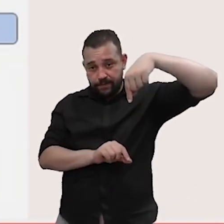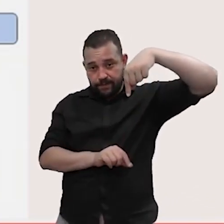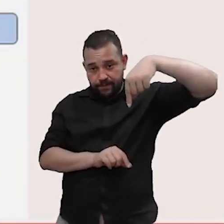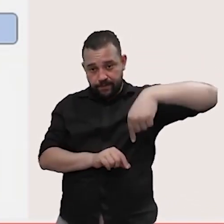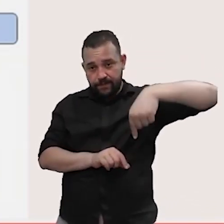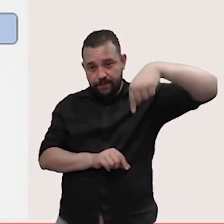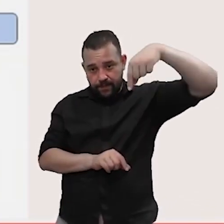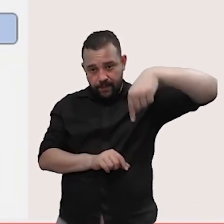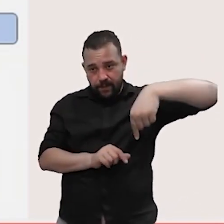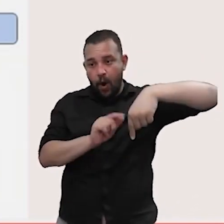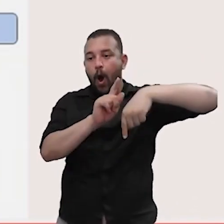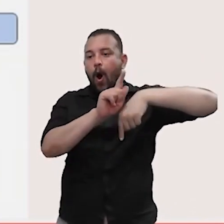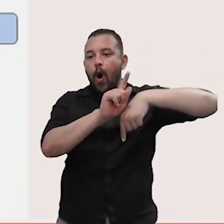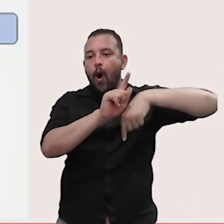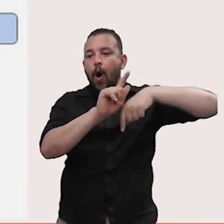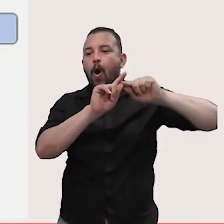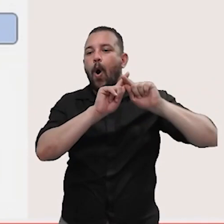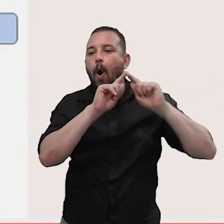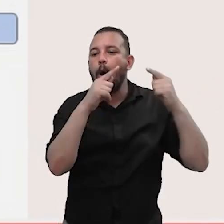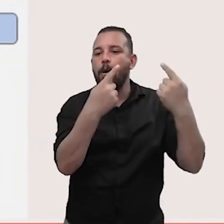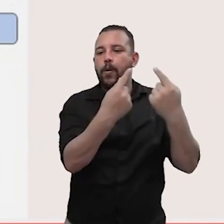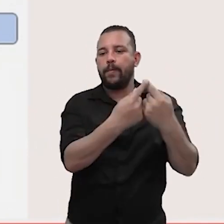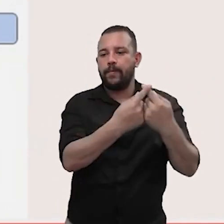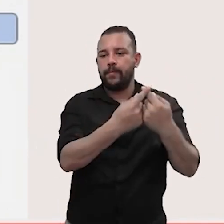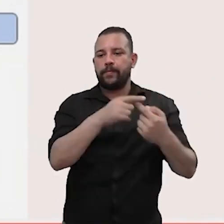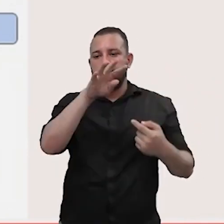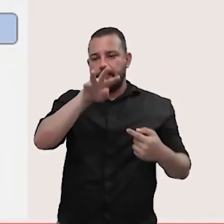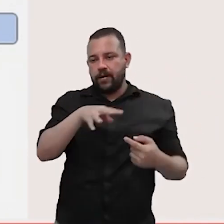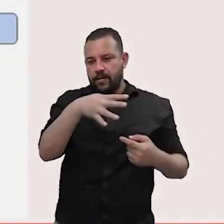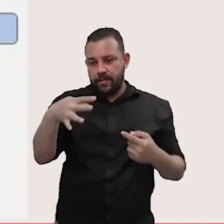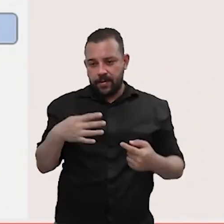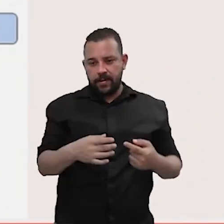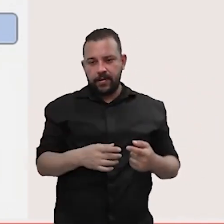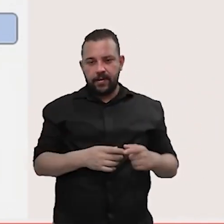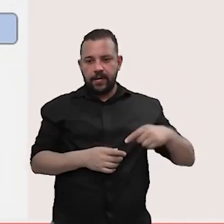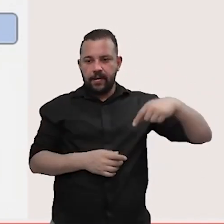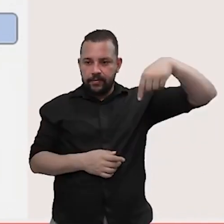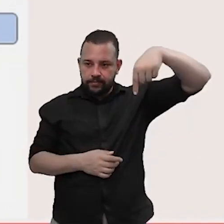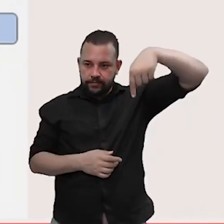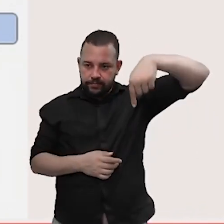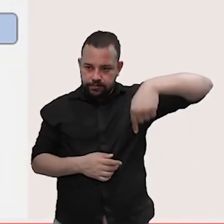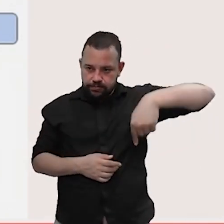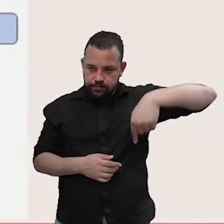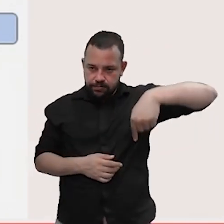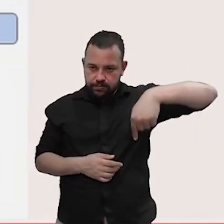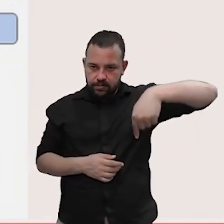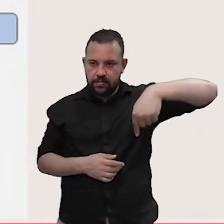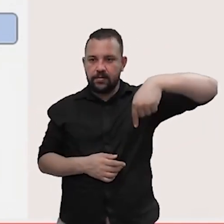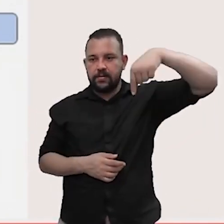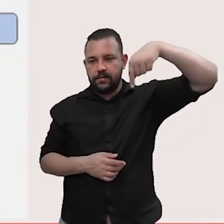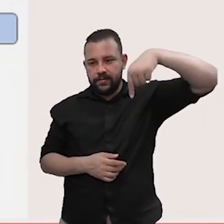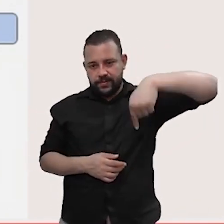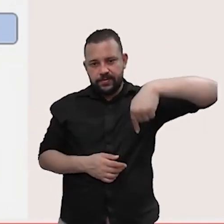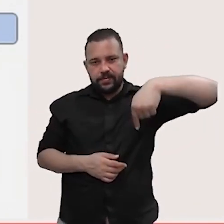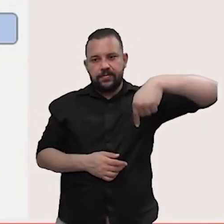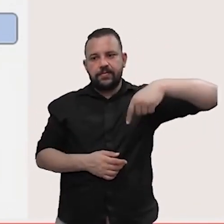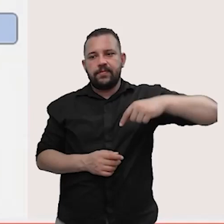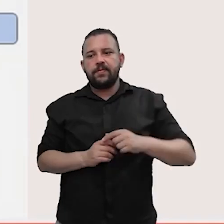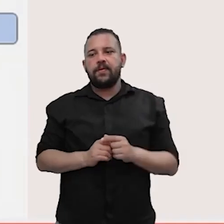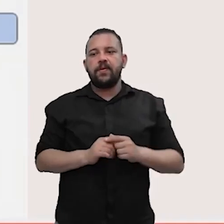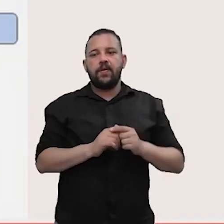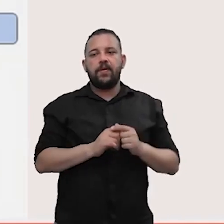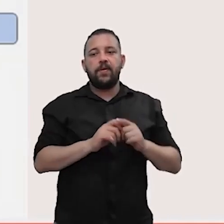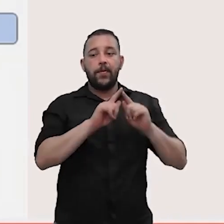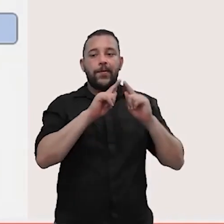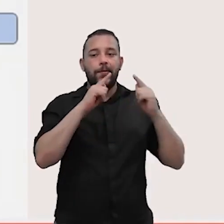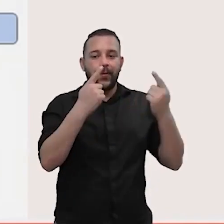ou famílias. Grupo, vamos fazer aquela enxugada, aquela revisãozinha. Na vertical, grupo vai